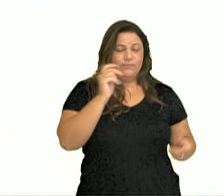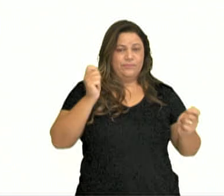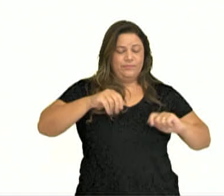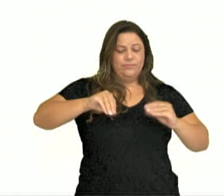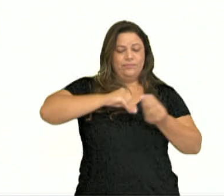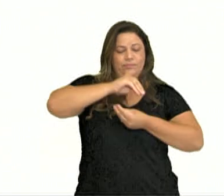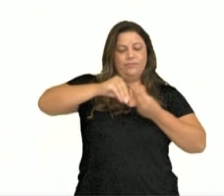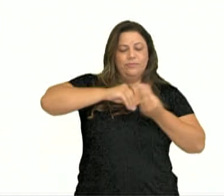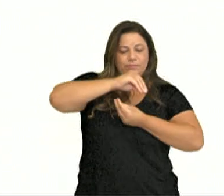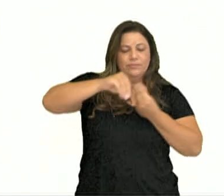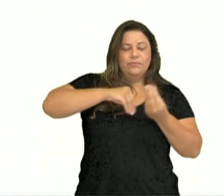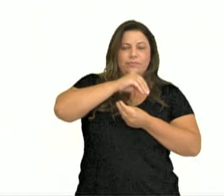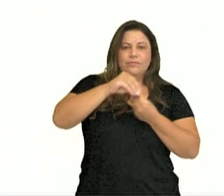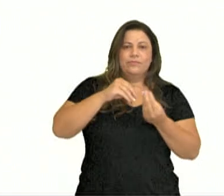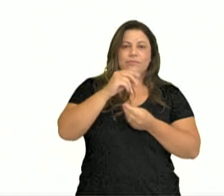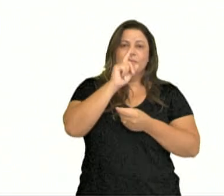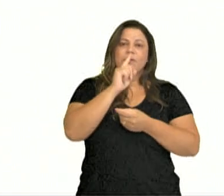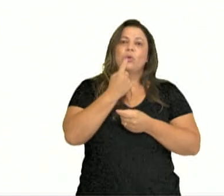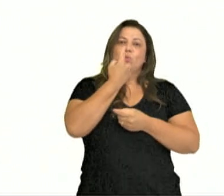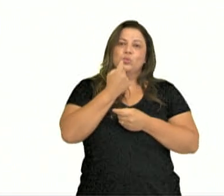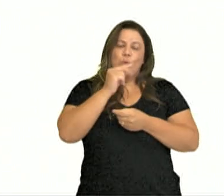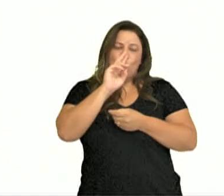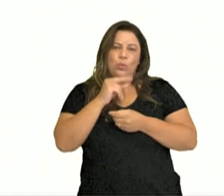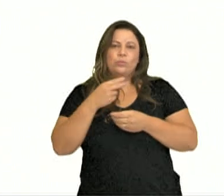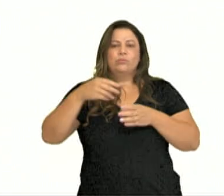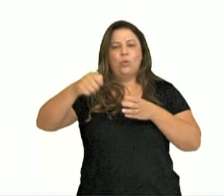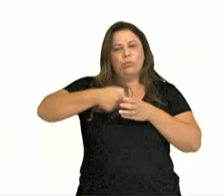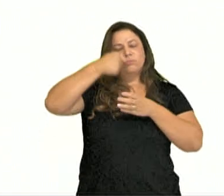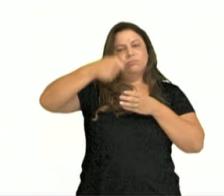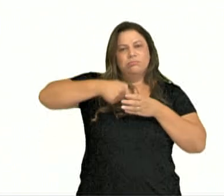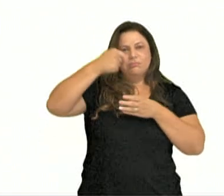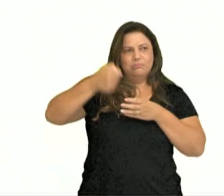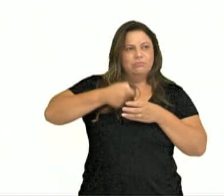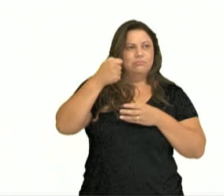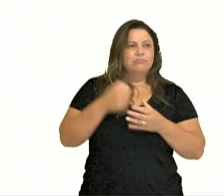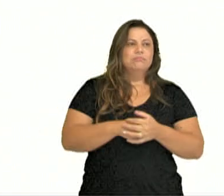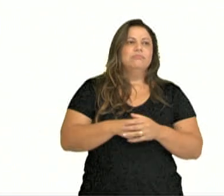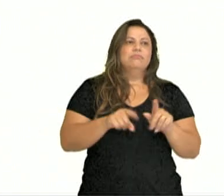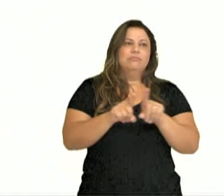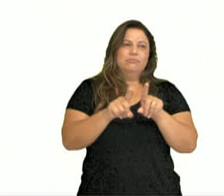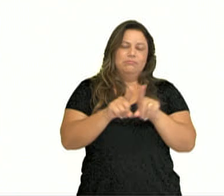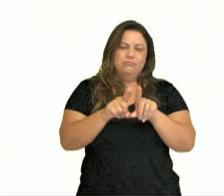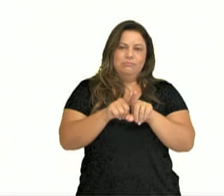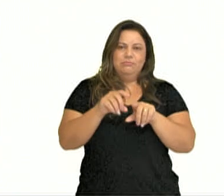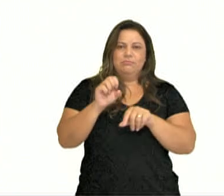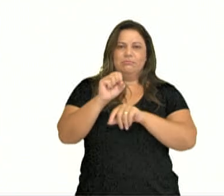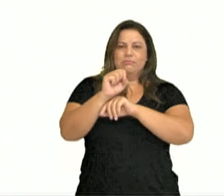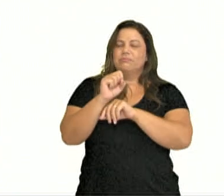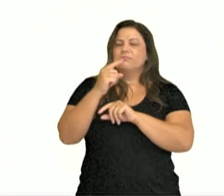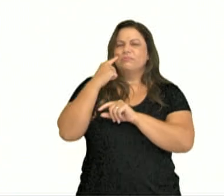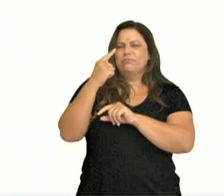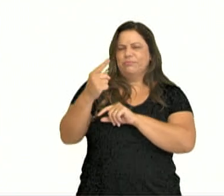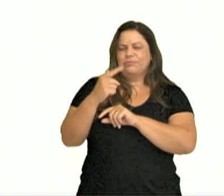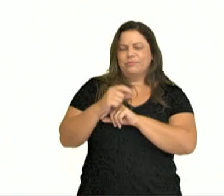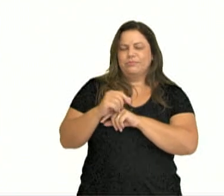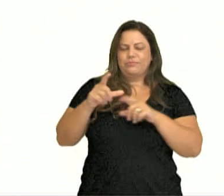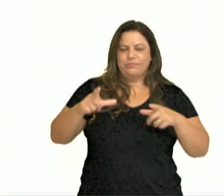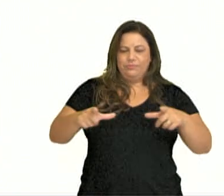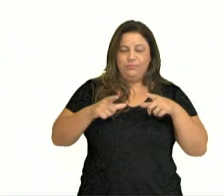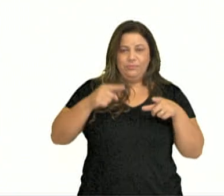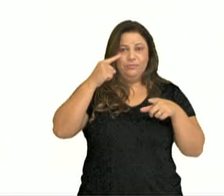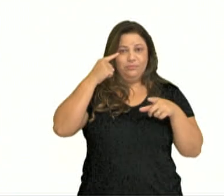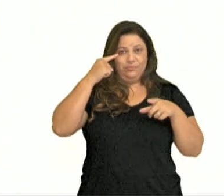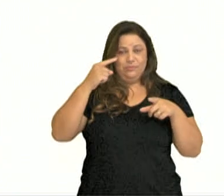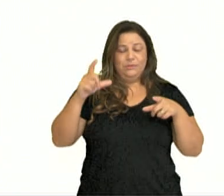produção de sorvete. Num prato japonês muito típico, né, o sushi, então uma alga, né, que é o nori, é